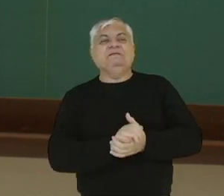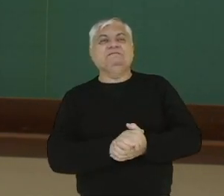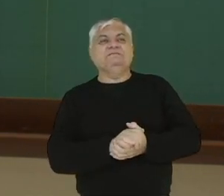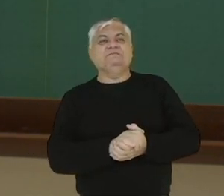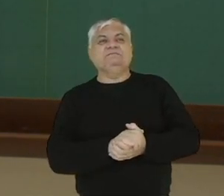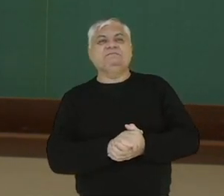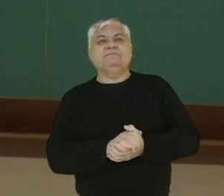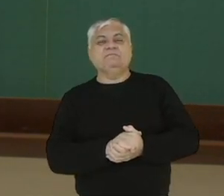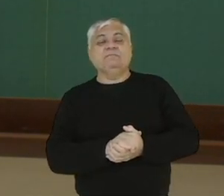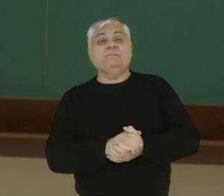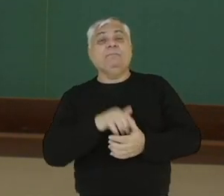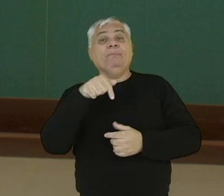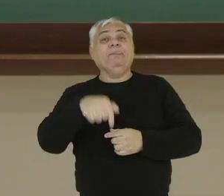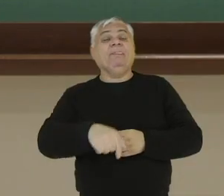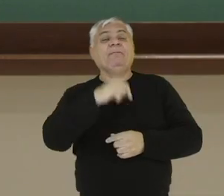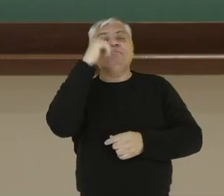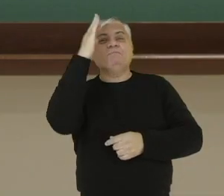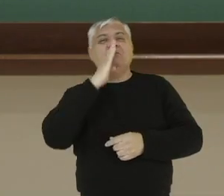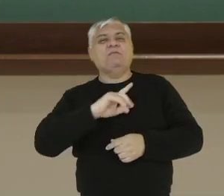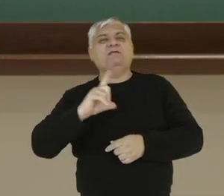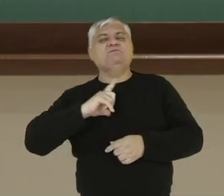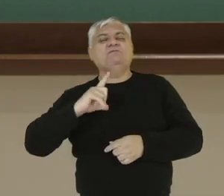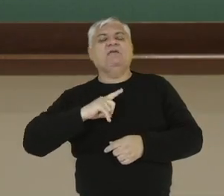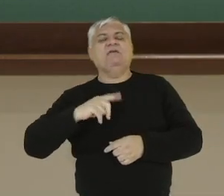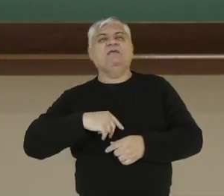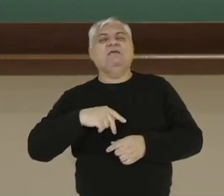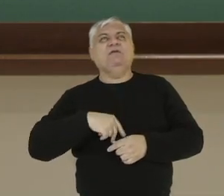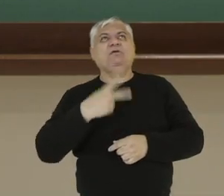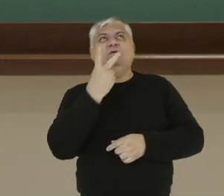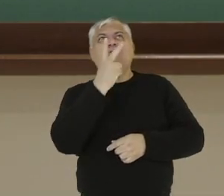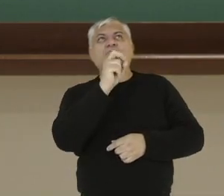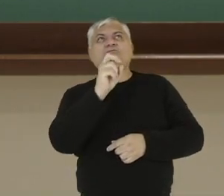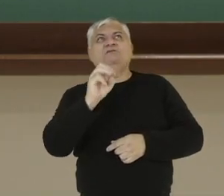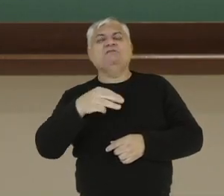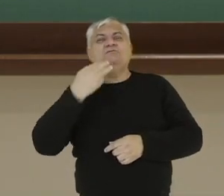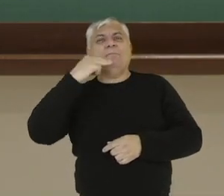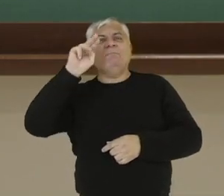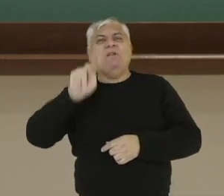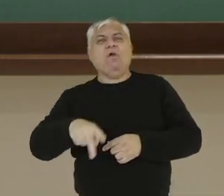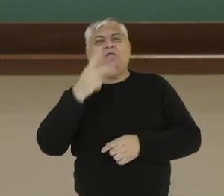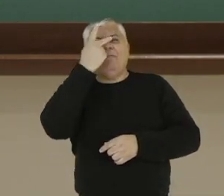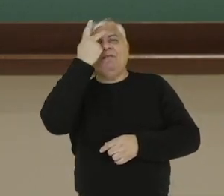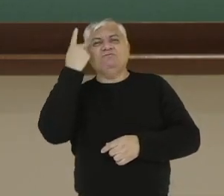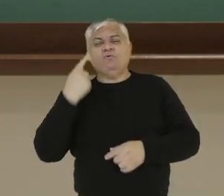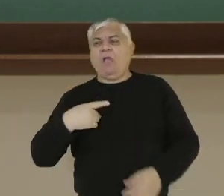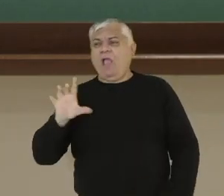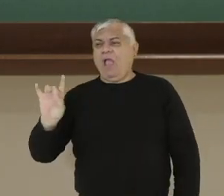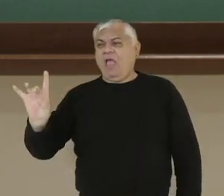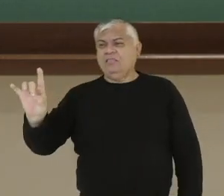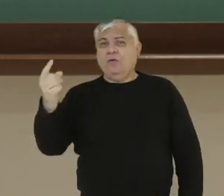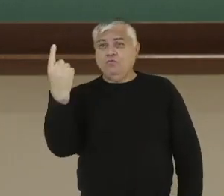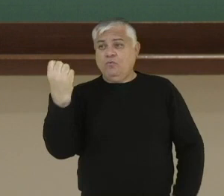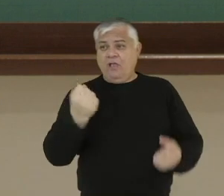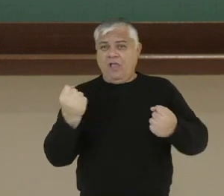Considerando que no Brasil a gente tem em torno de 200 milhões de pessoas, expondo que cada uma tivesse um carro, ainda assim ia